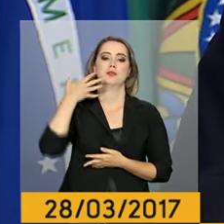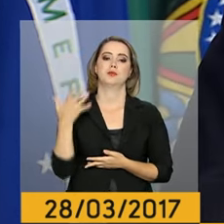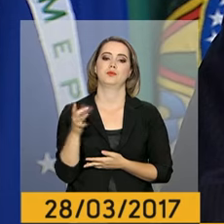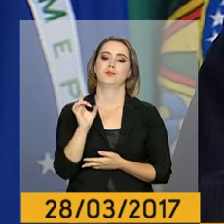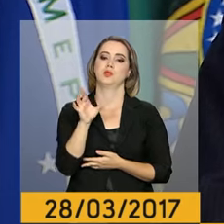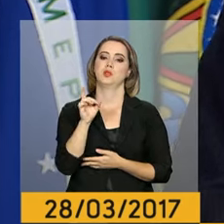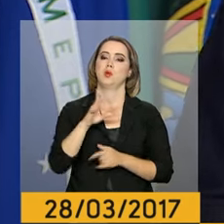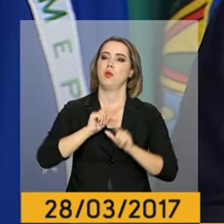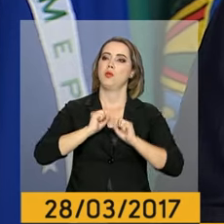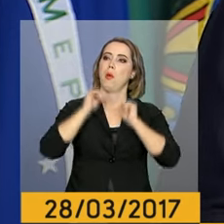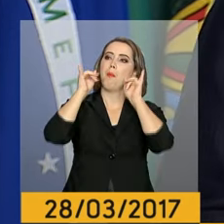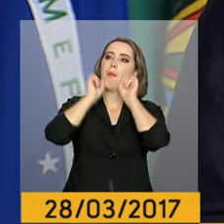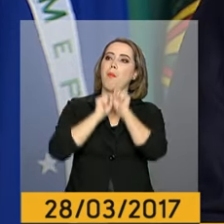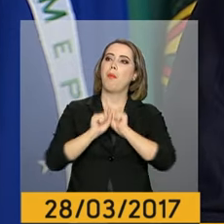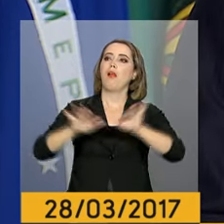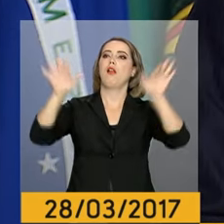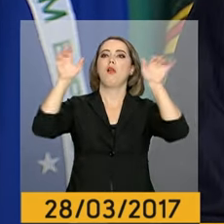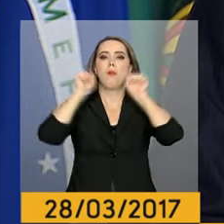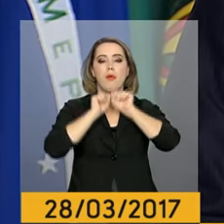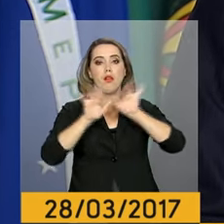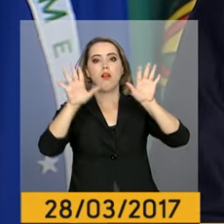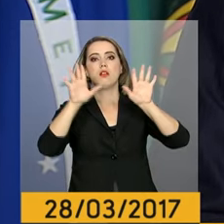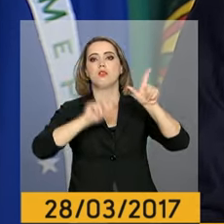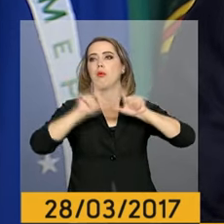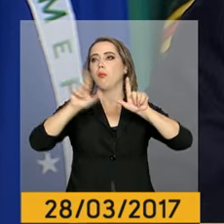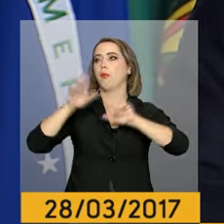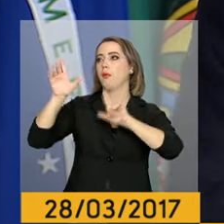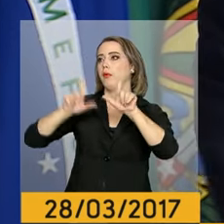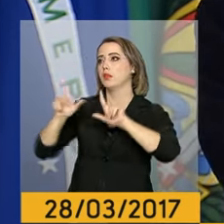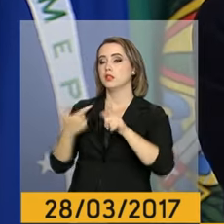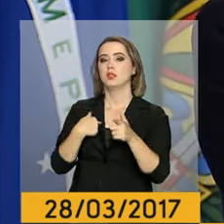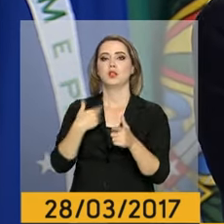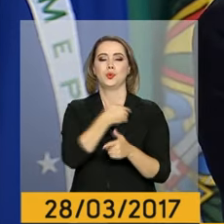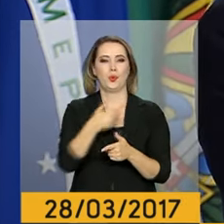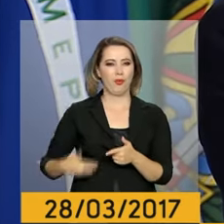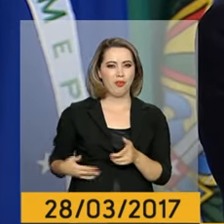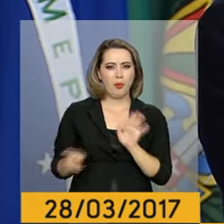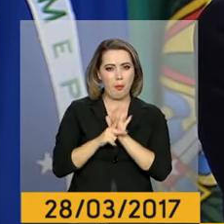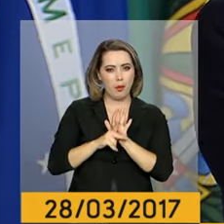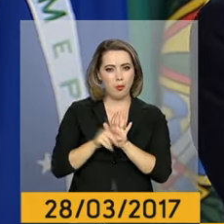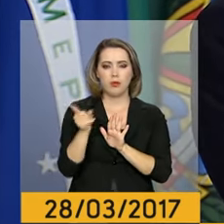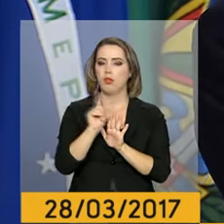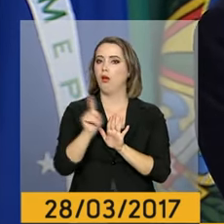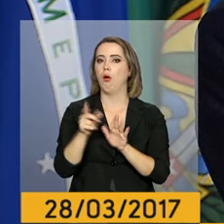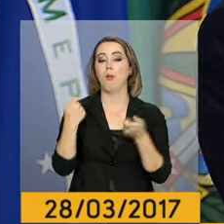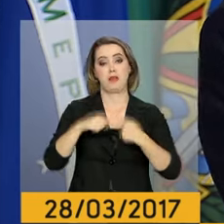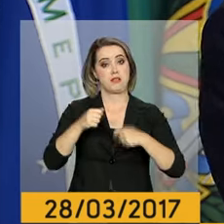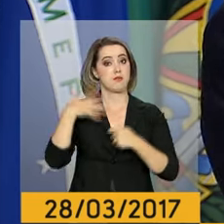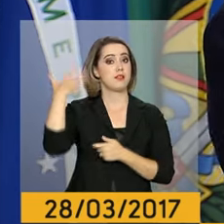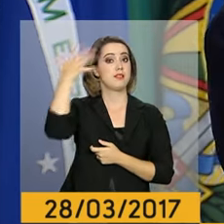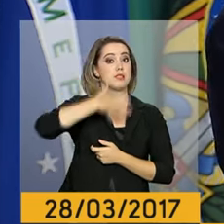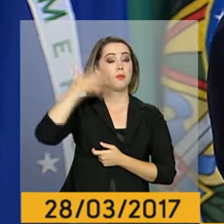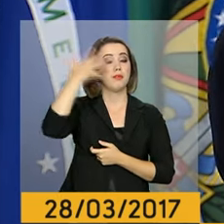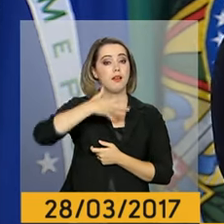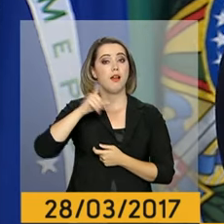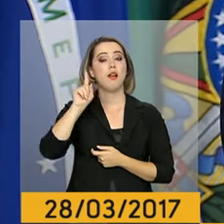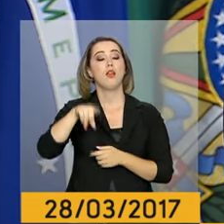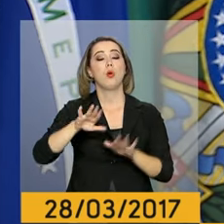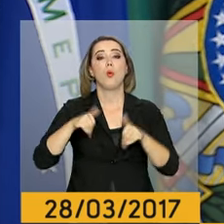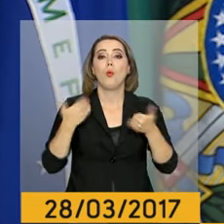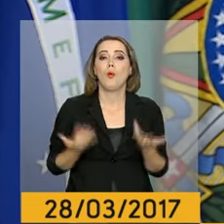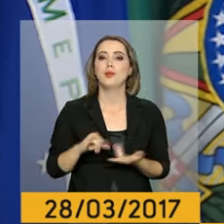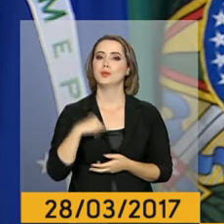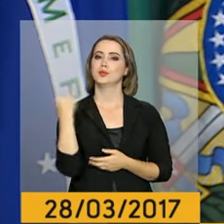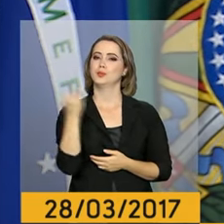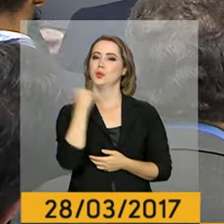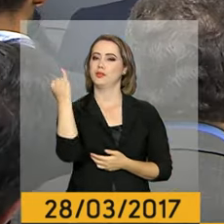é propagar no sentido de propaganda do governo é preciso esclarecer esclarecer a importância por